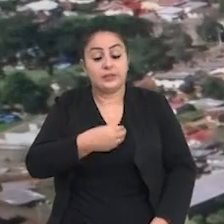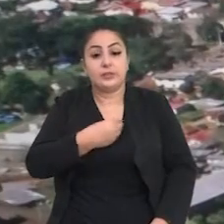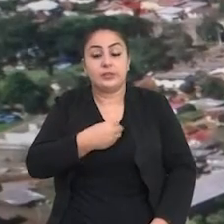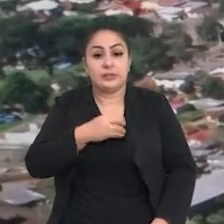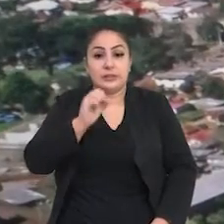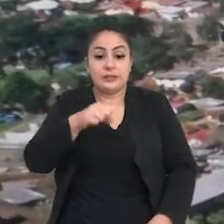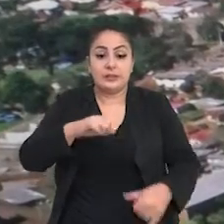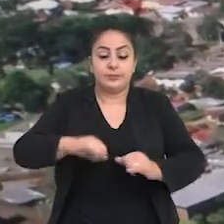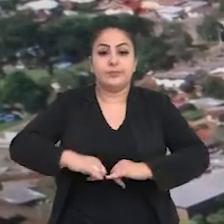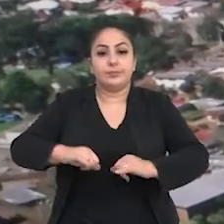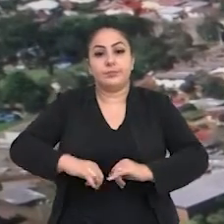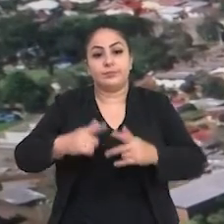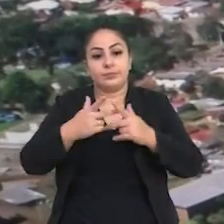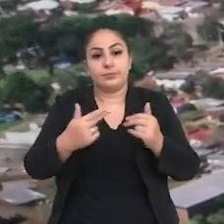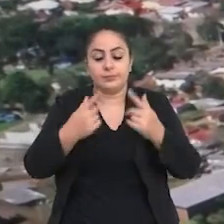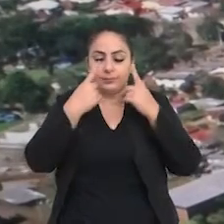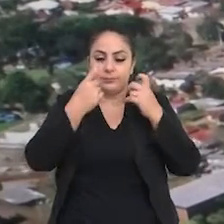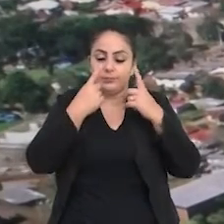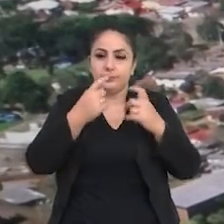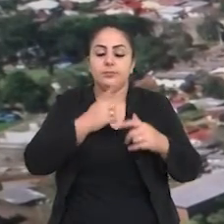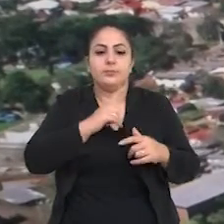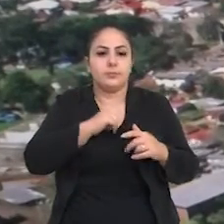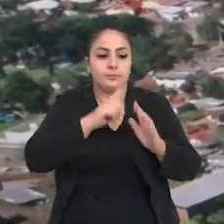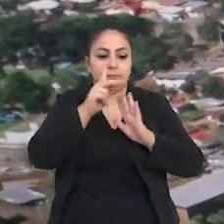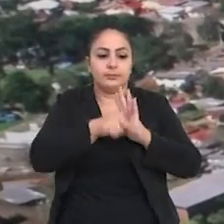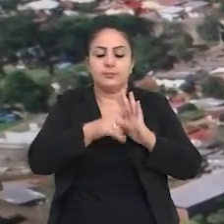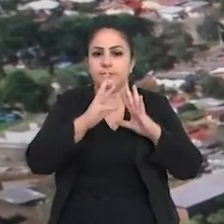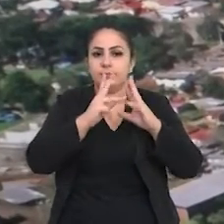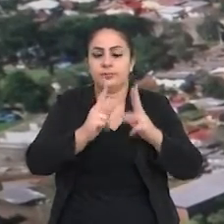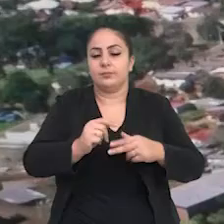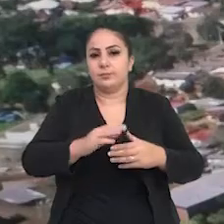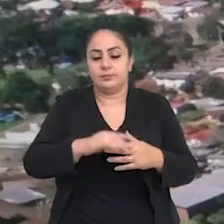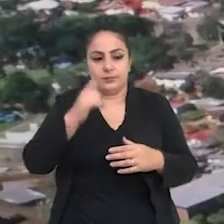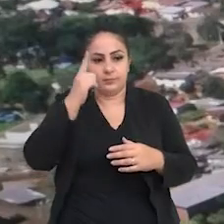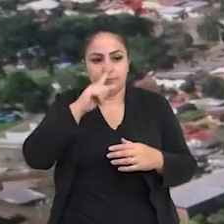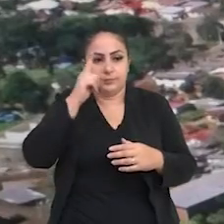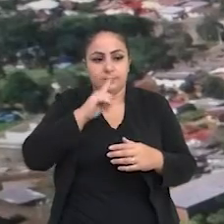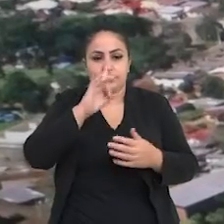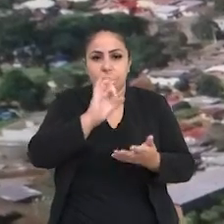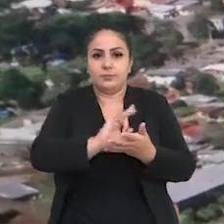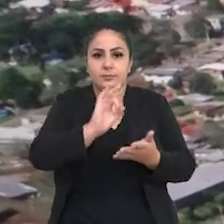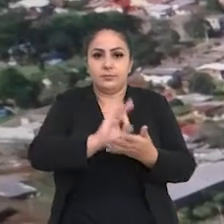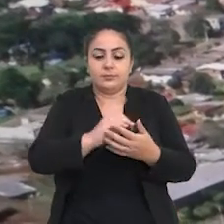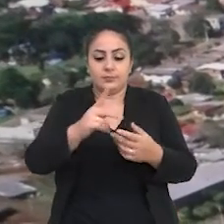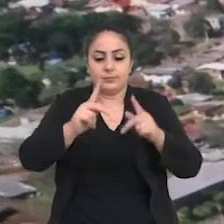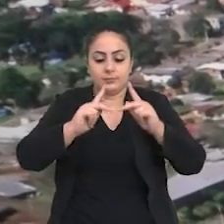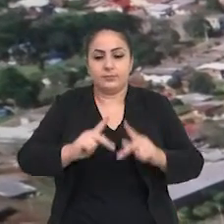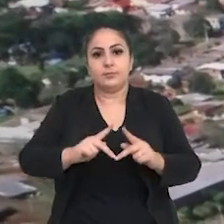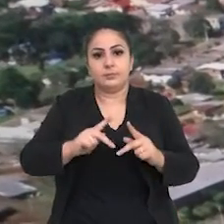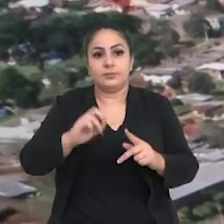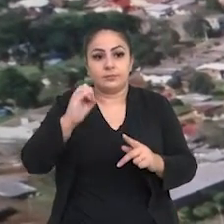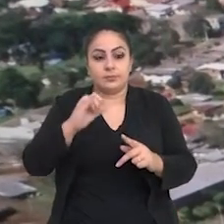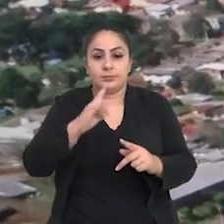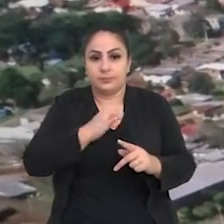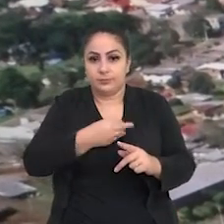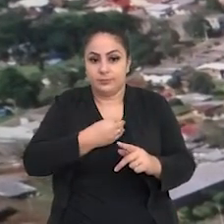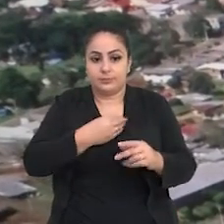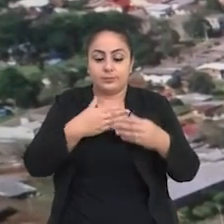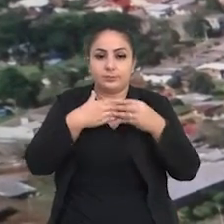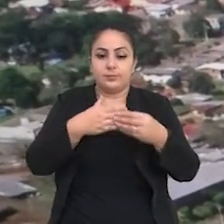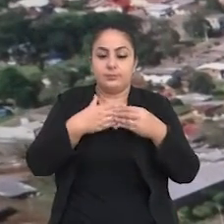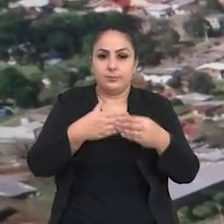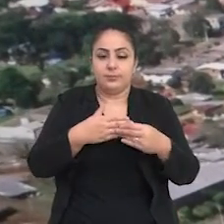está sofrendo alguma violência. Haverá um protocolo todo para garantir que essa pessoa, caso